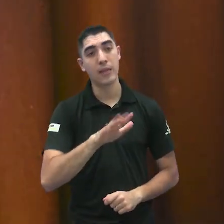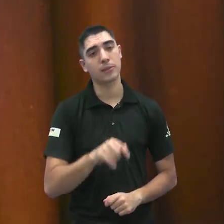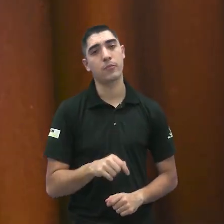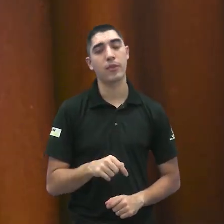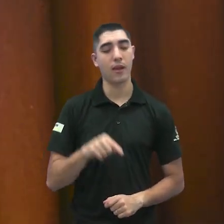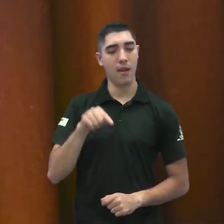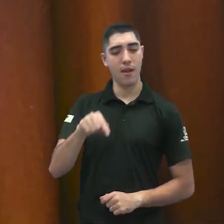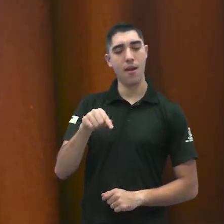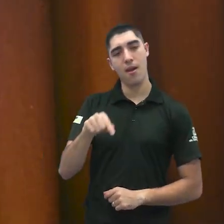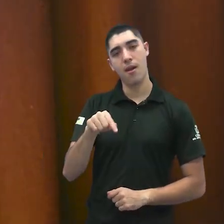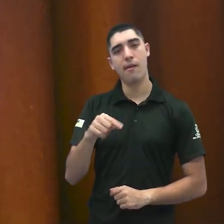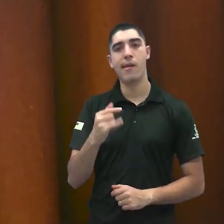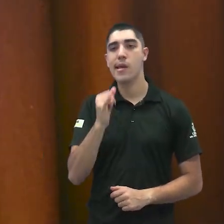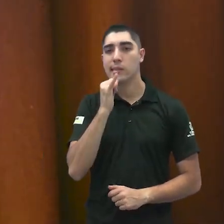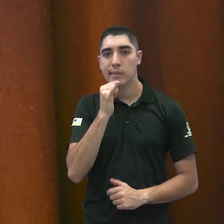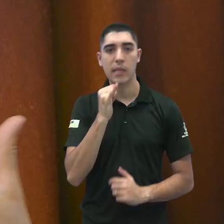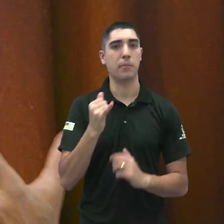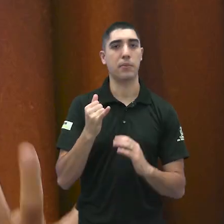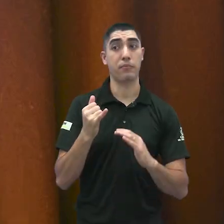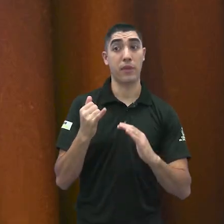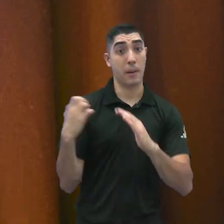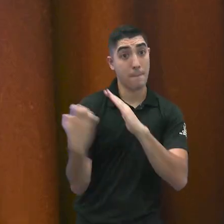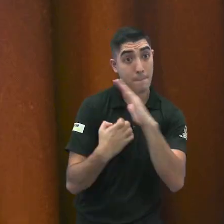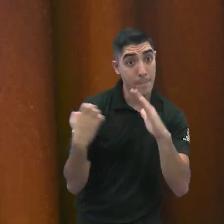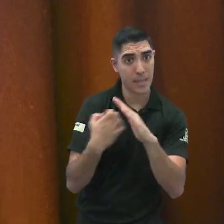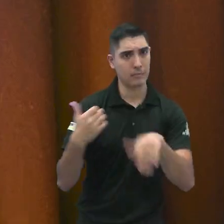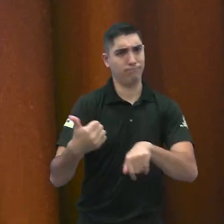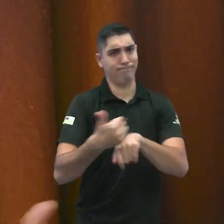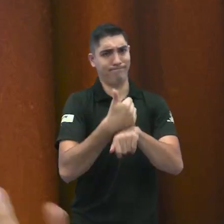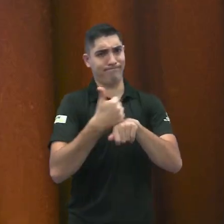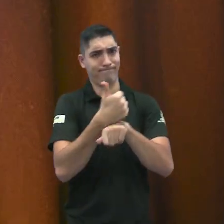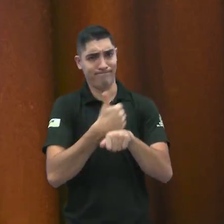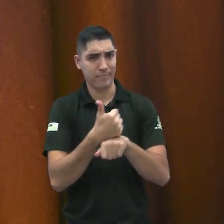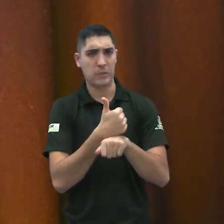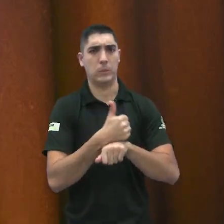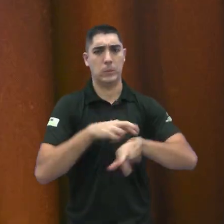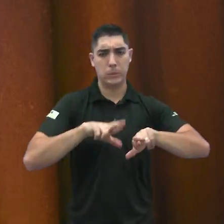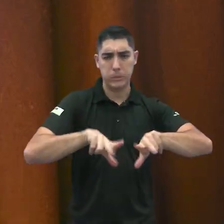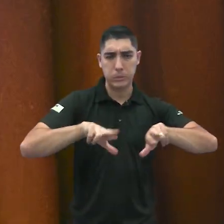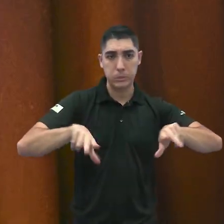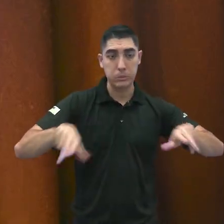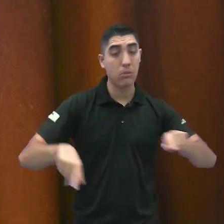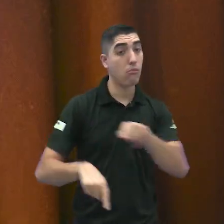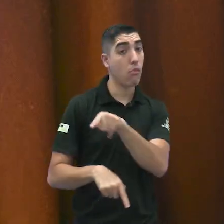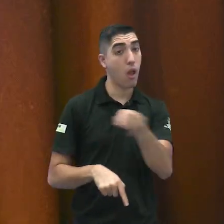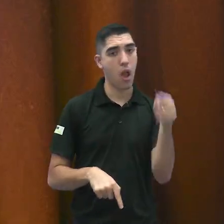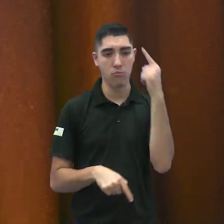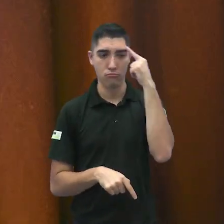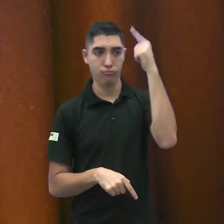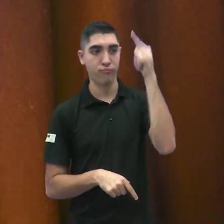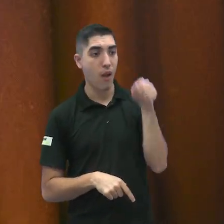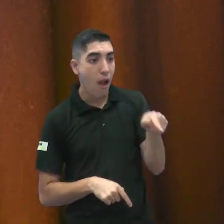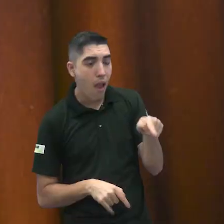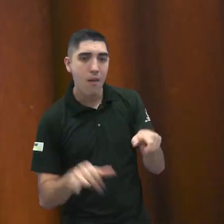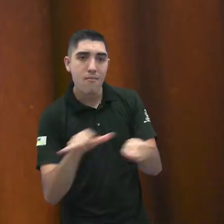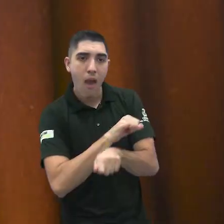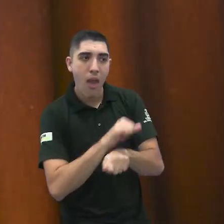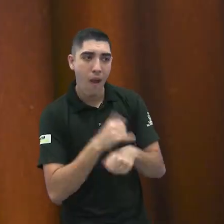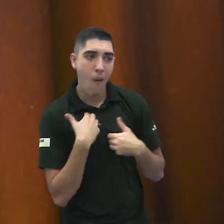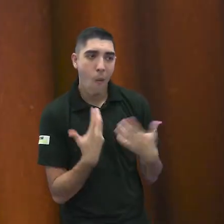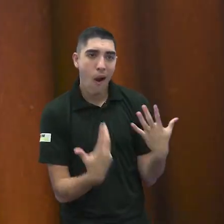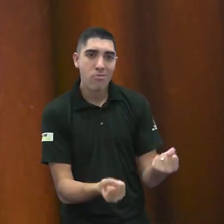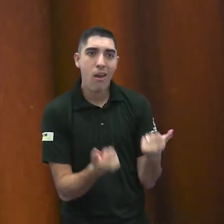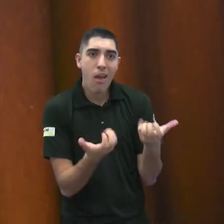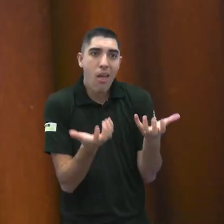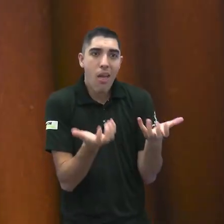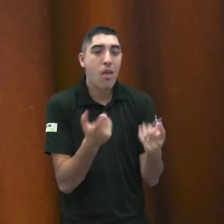a indústria, né, organizacional, a indústria profissional, o corporativo, se apropriou bastante desse